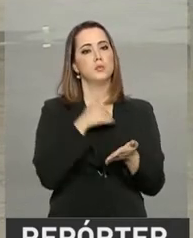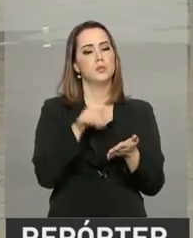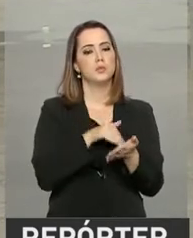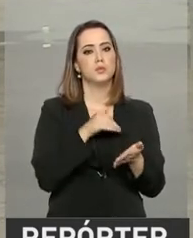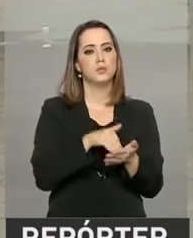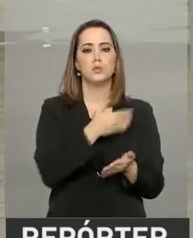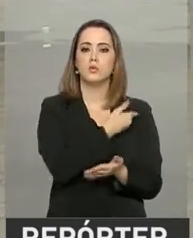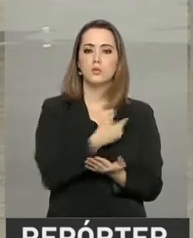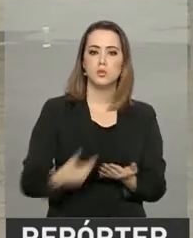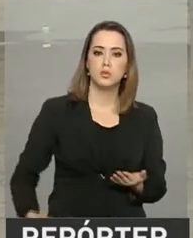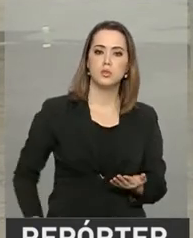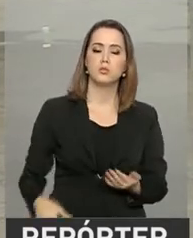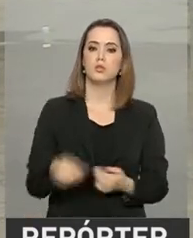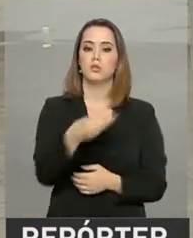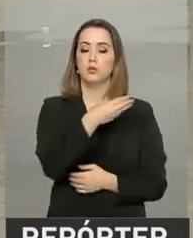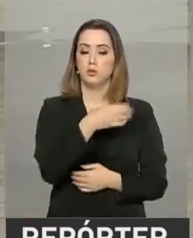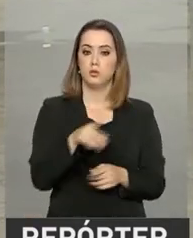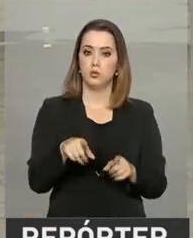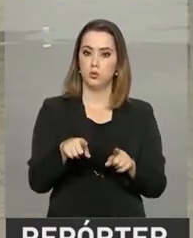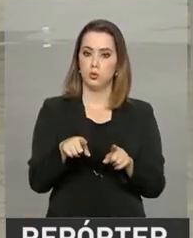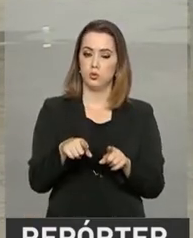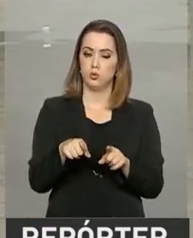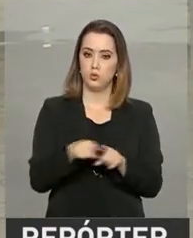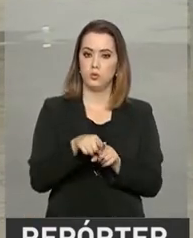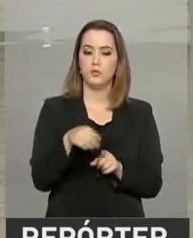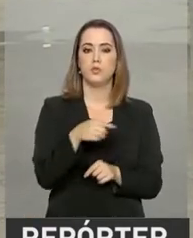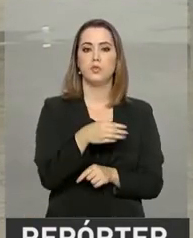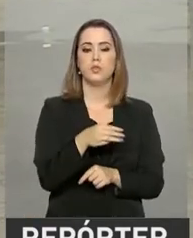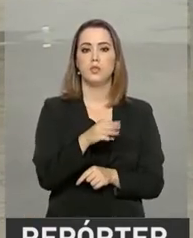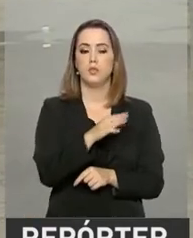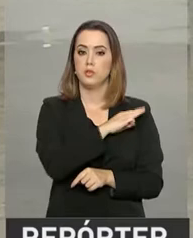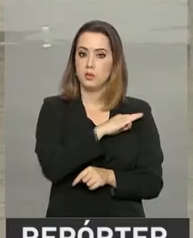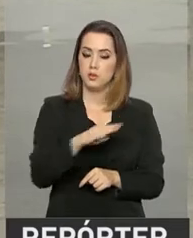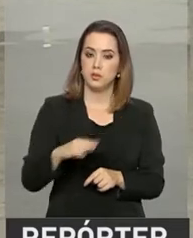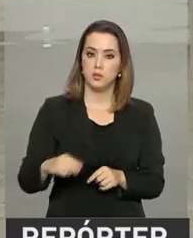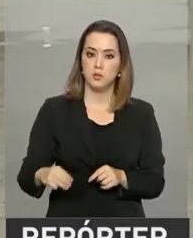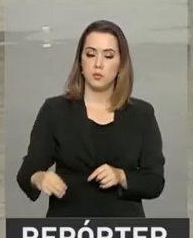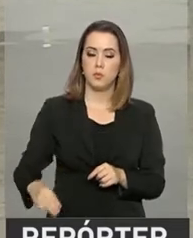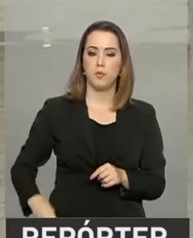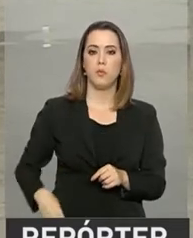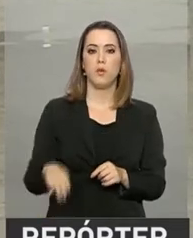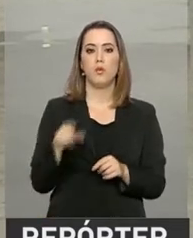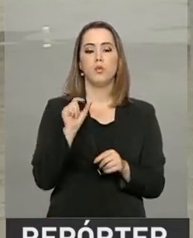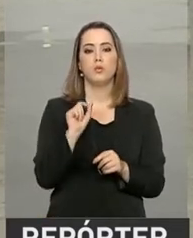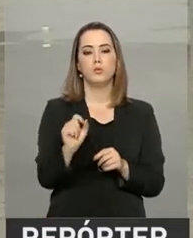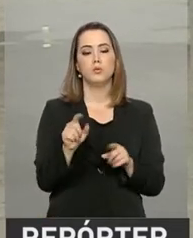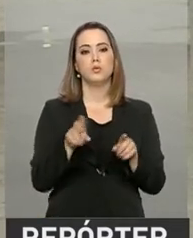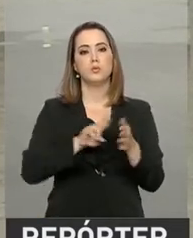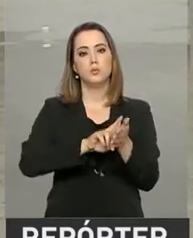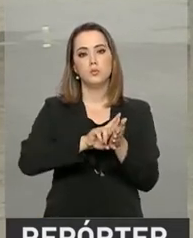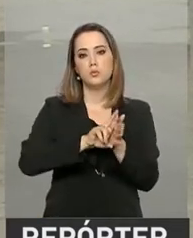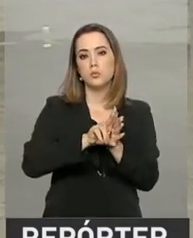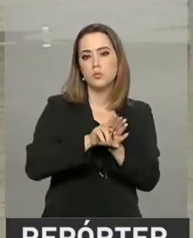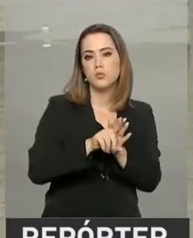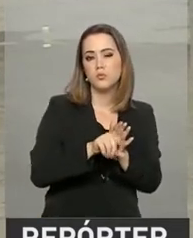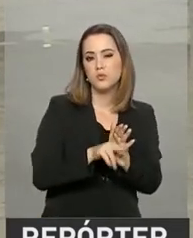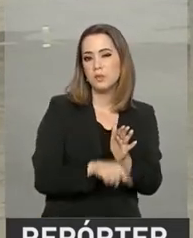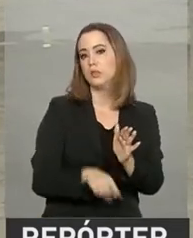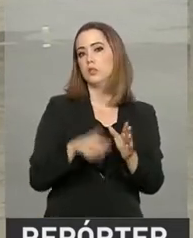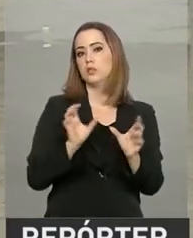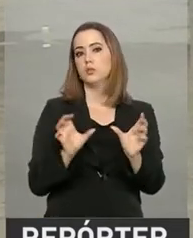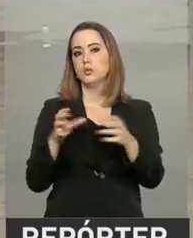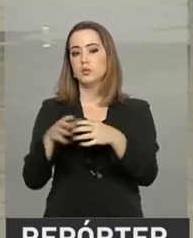vieira lima o ministro da fazenda e henrique meirelles do planejamento de oliveira o secretário executivo do programa de